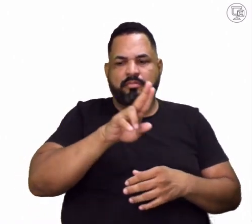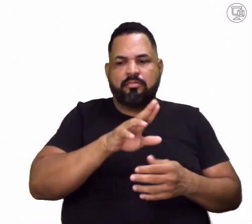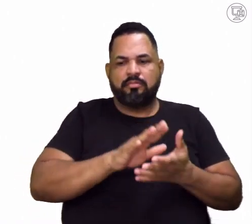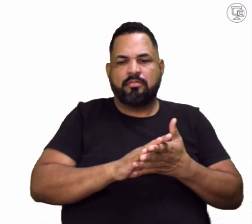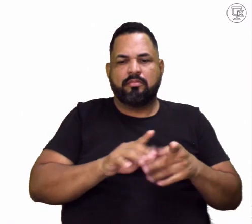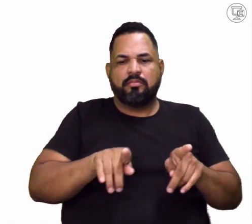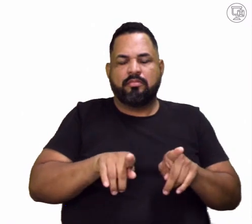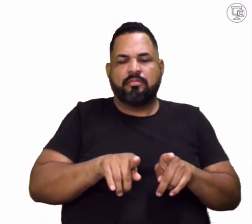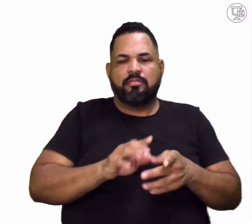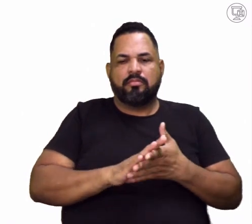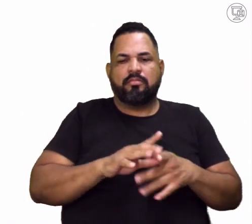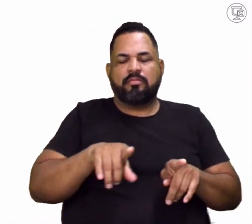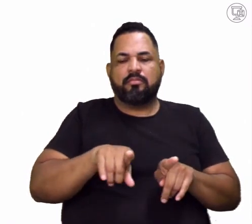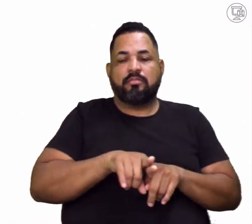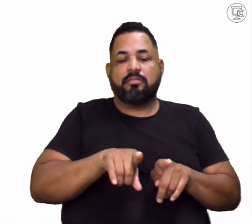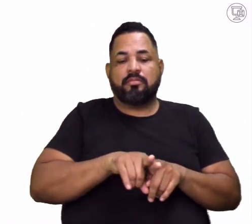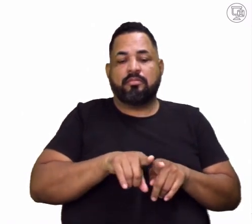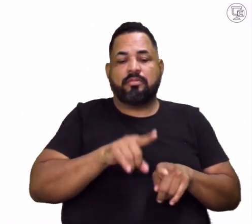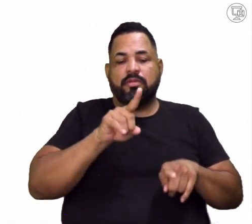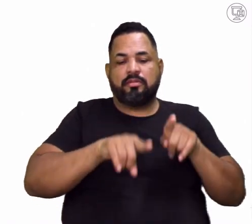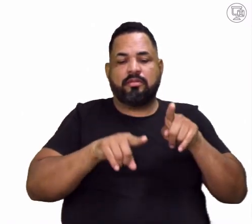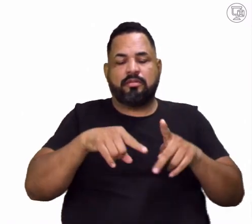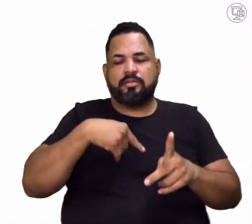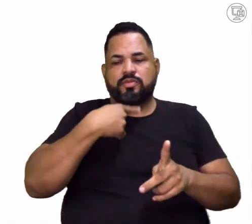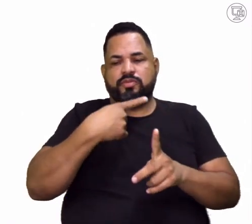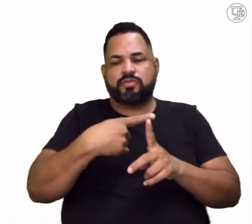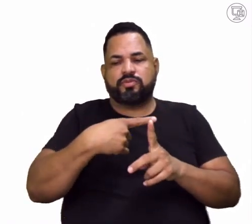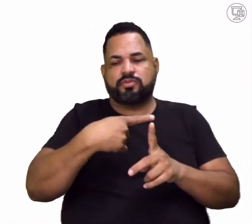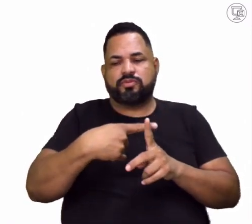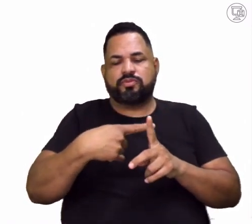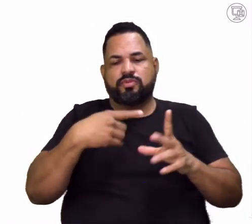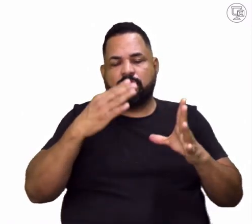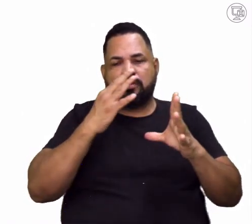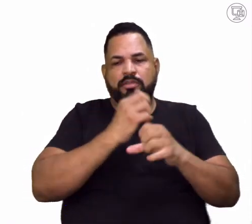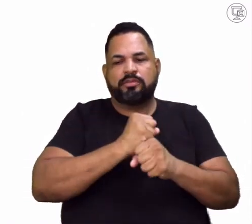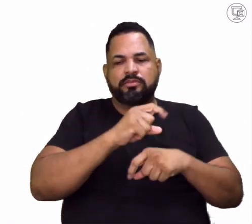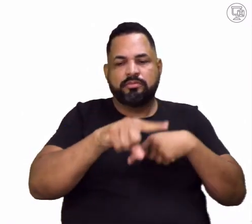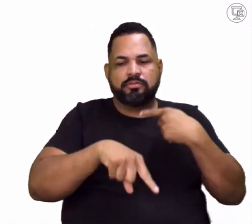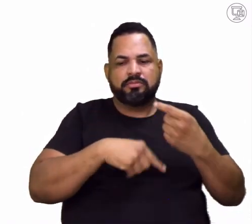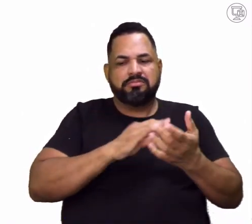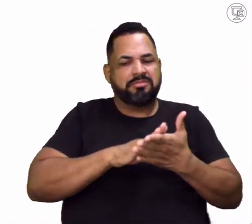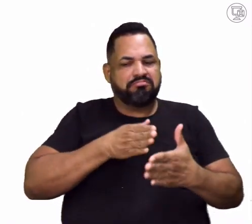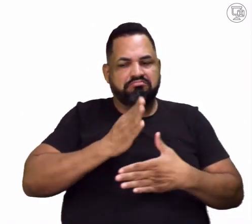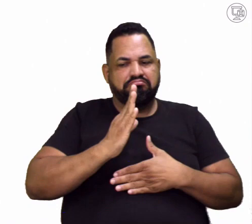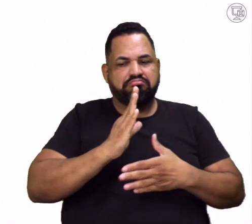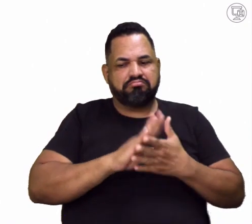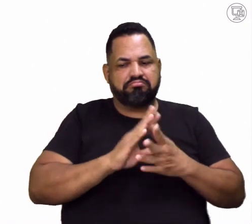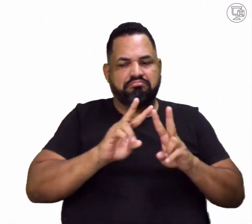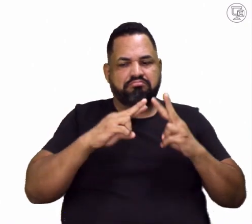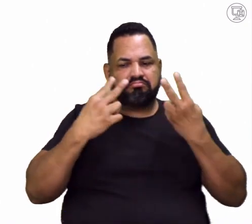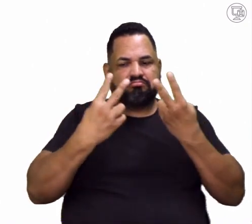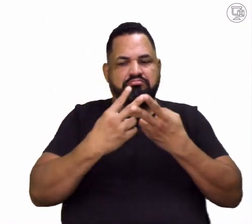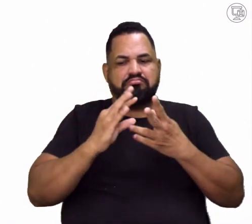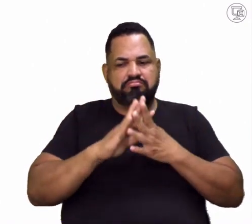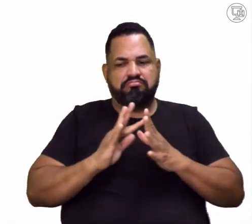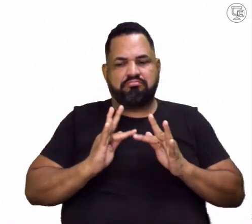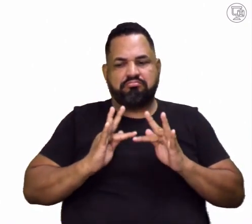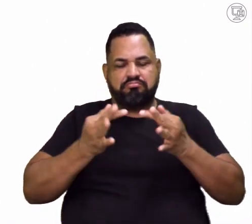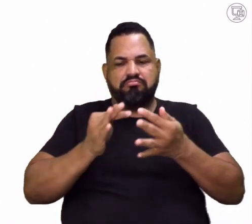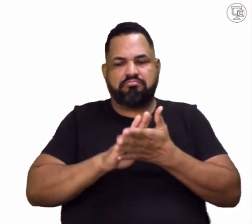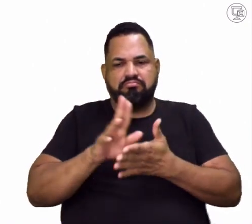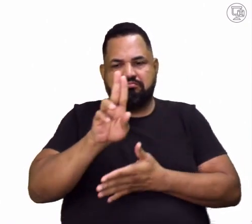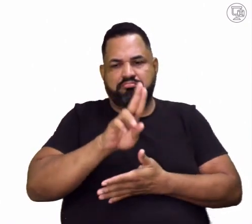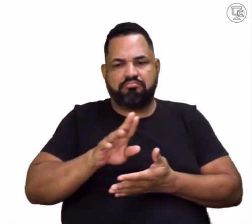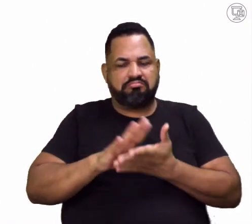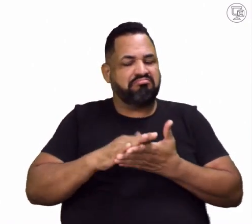ou você pode fazer avaliação e somar com volume Inicial ou você pode fazer direto o volume final utilizando desse jeito